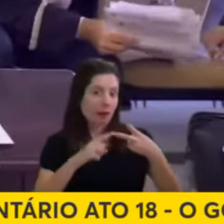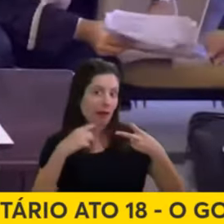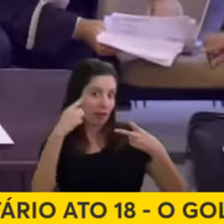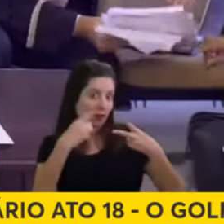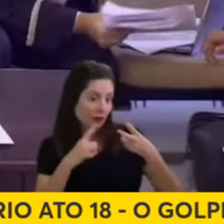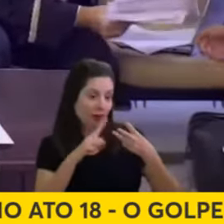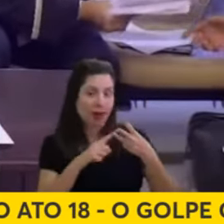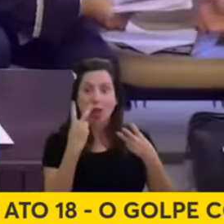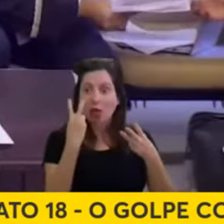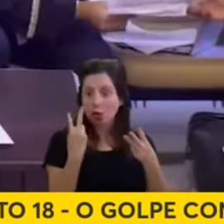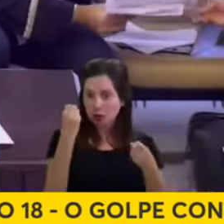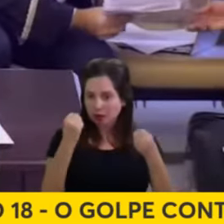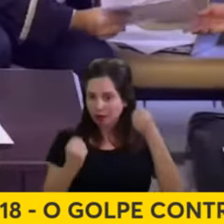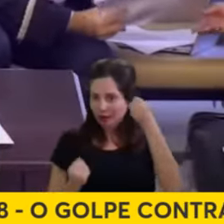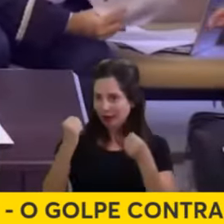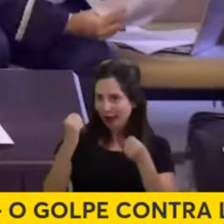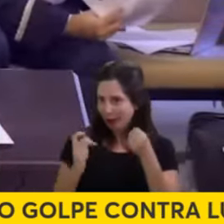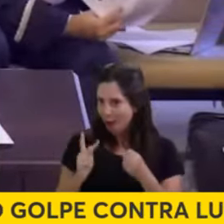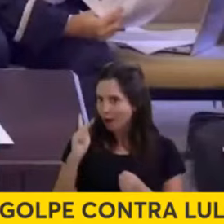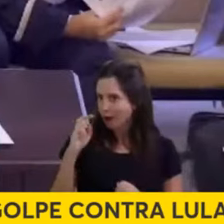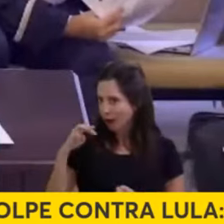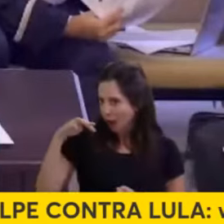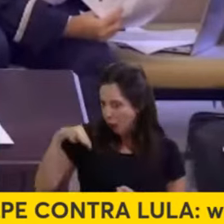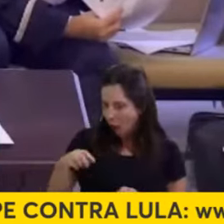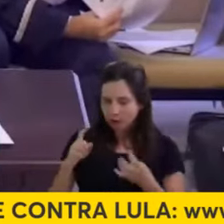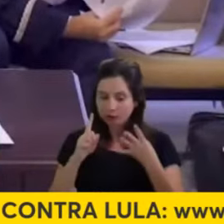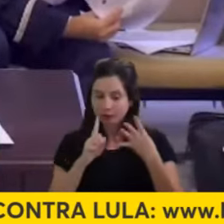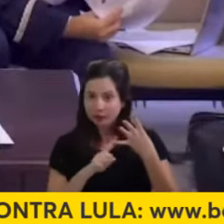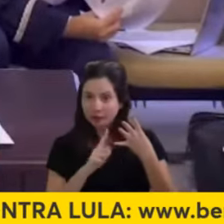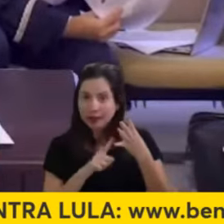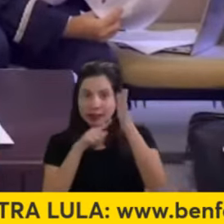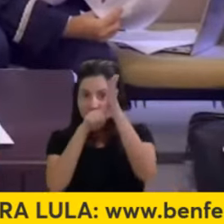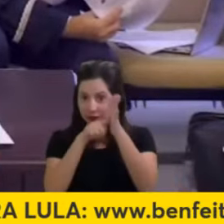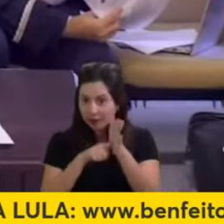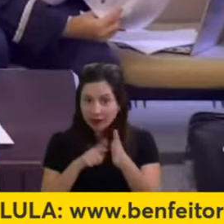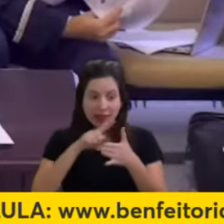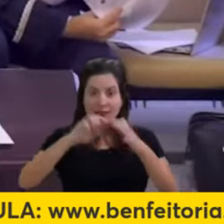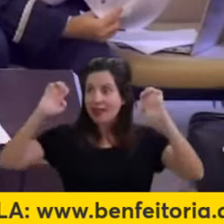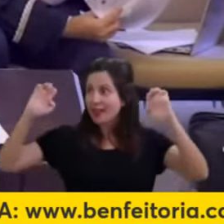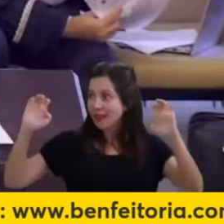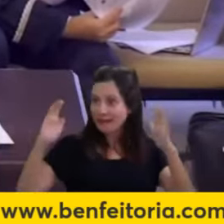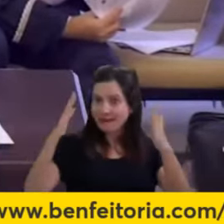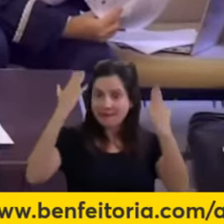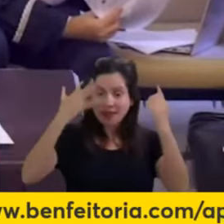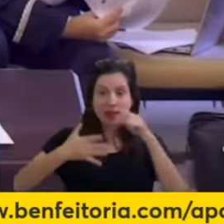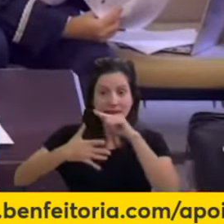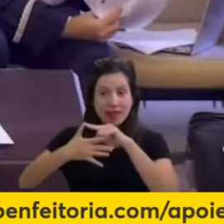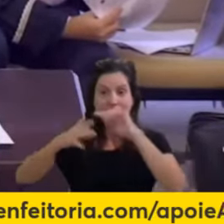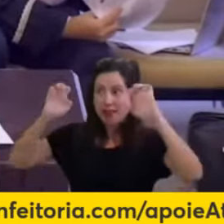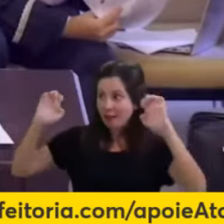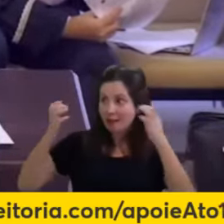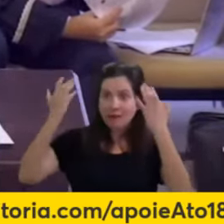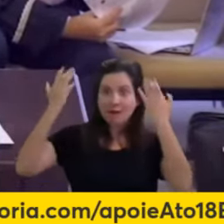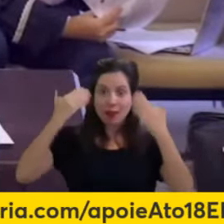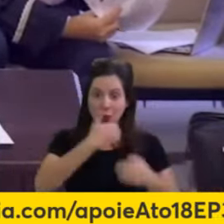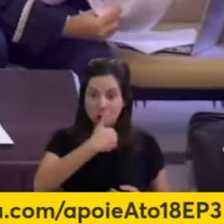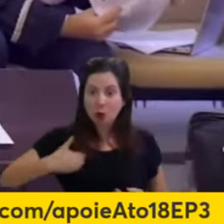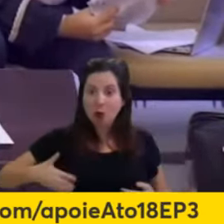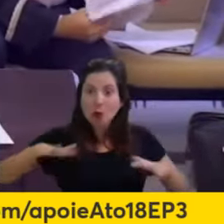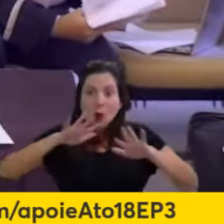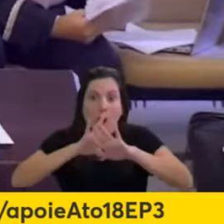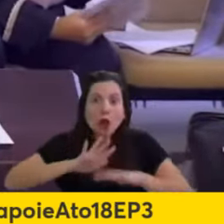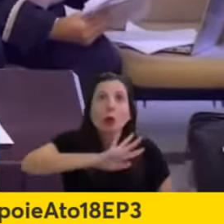carros blindados erer km a disposição dos investigados eventos partidários eventos públicos por todo o Brasil passagens